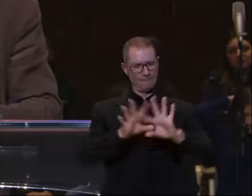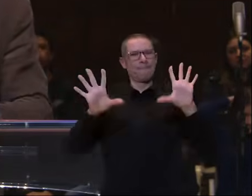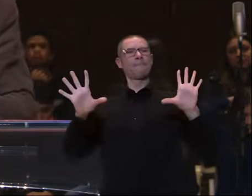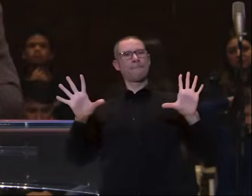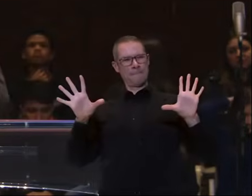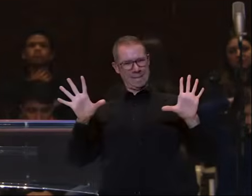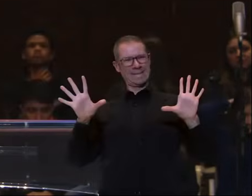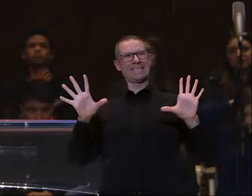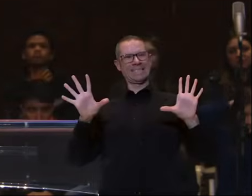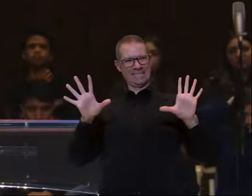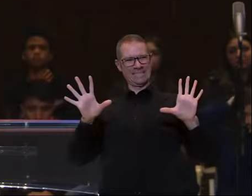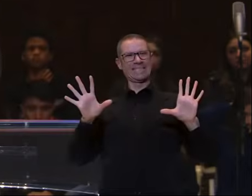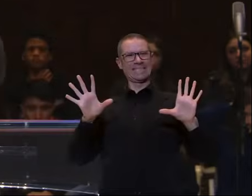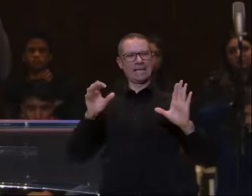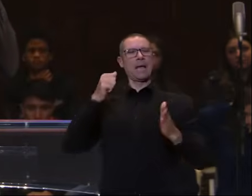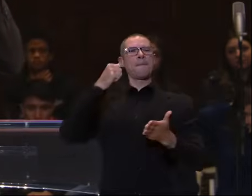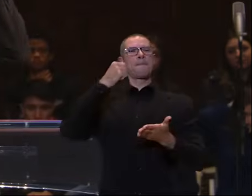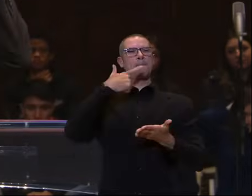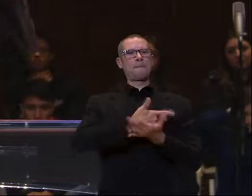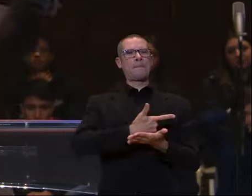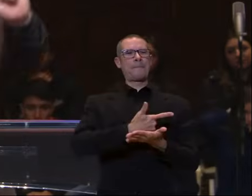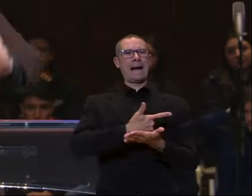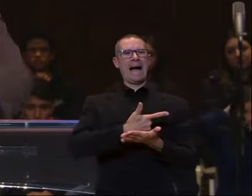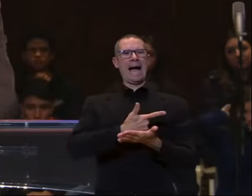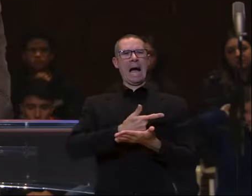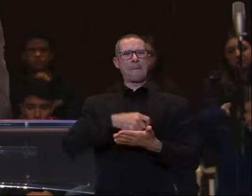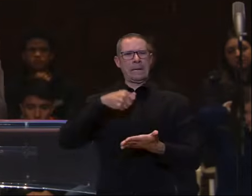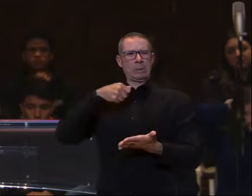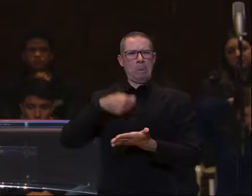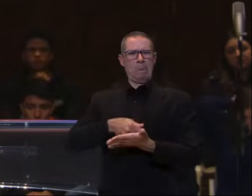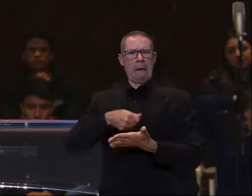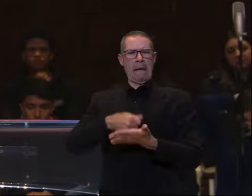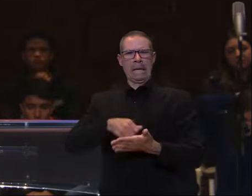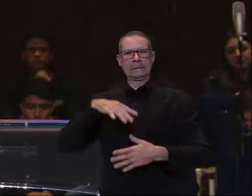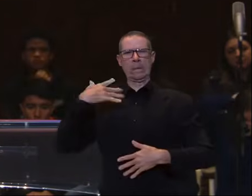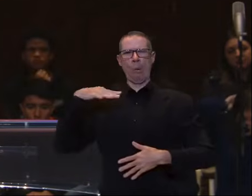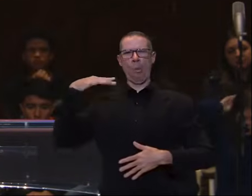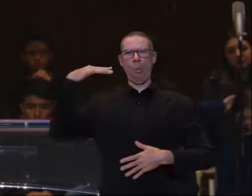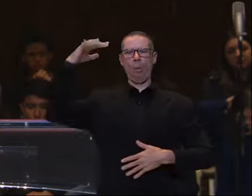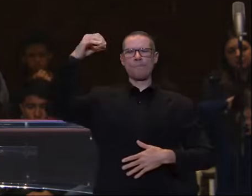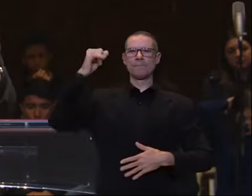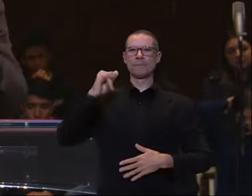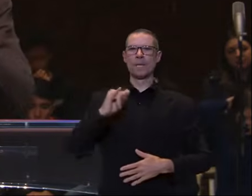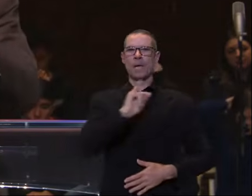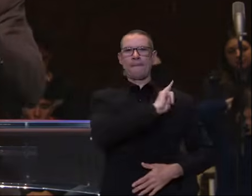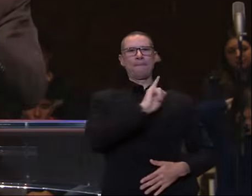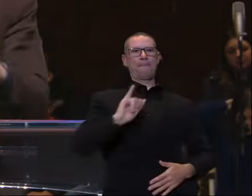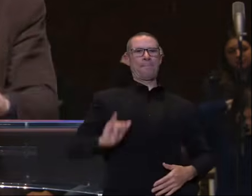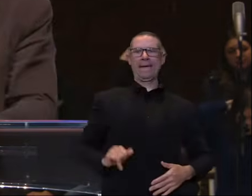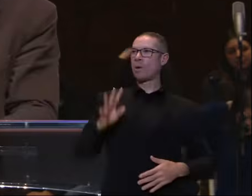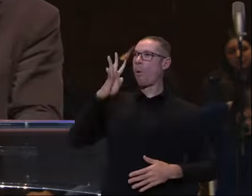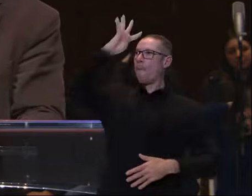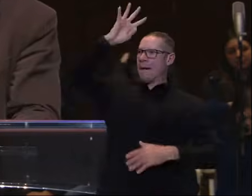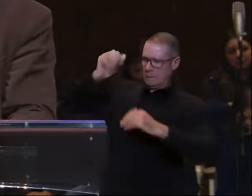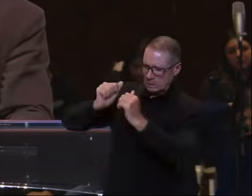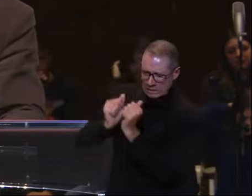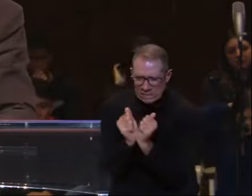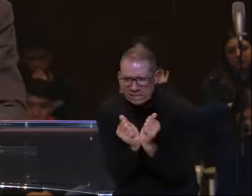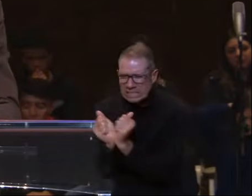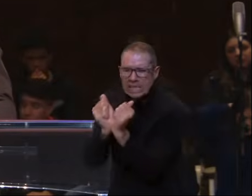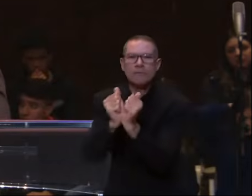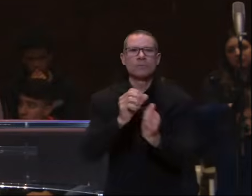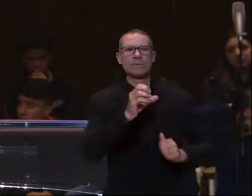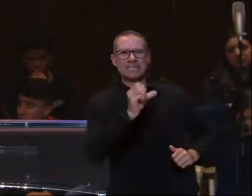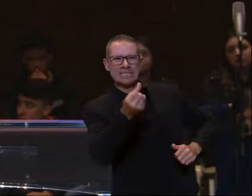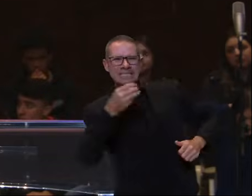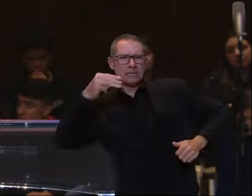libertar mediante a pagamento de um preço. No Império Romano haviam muitos escravos, cerca de